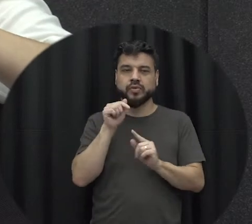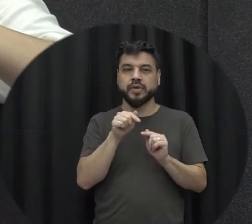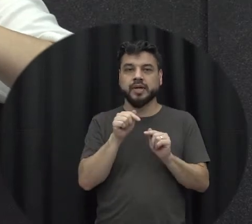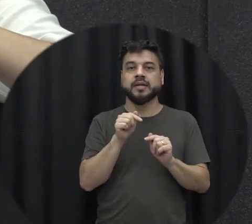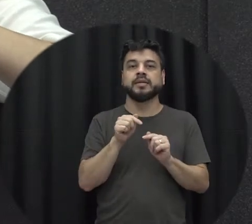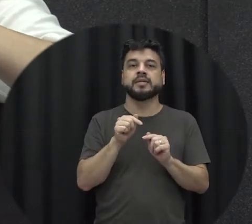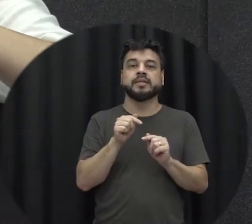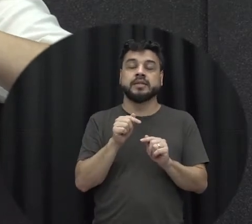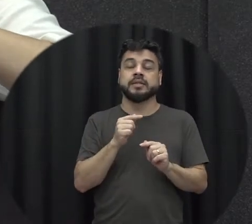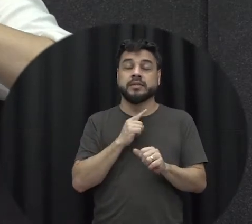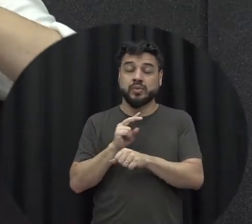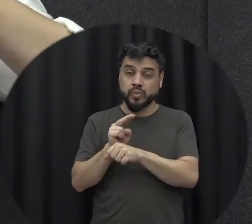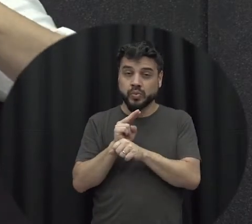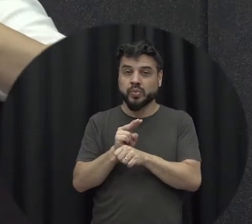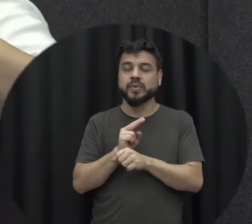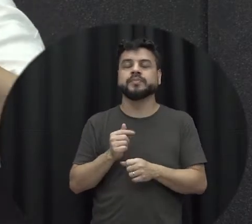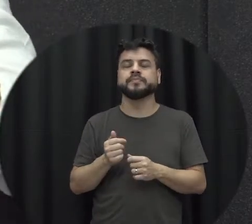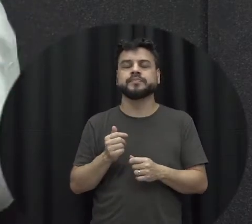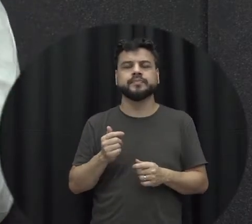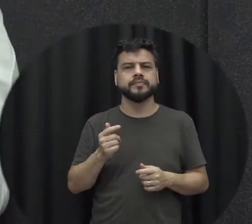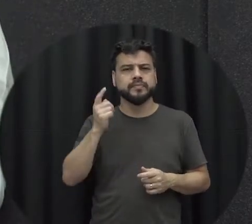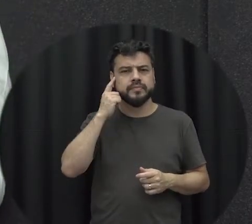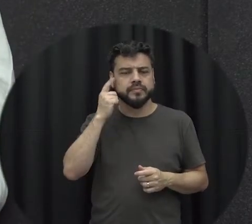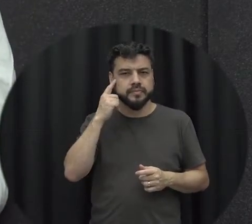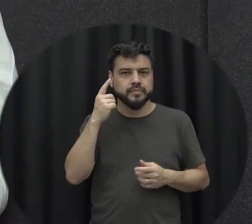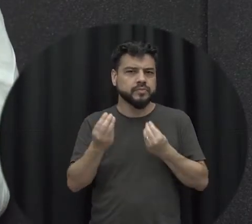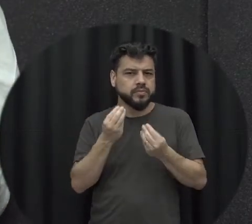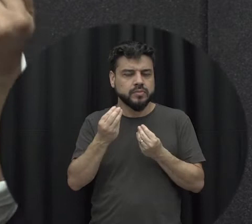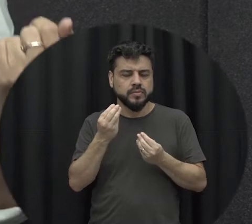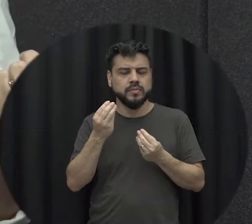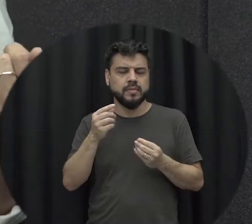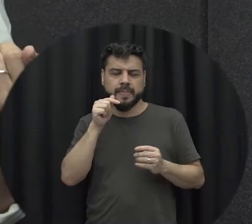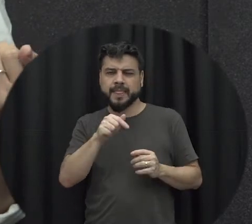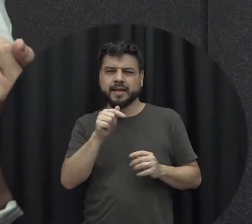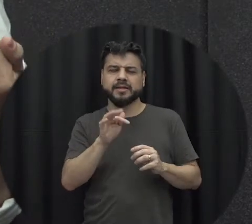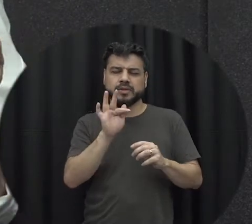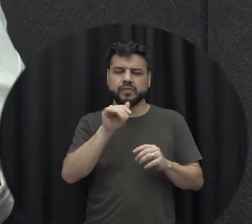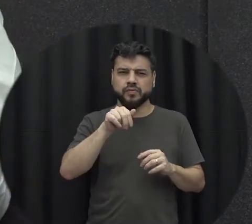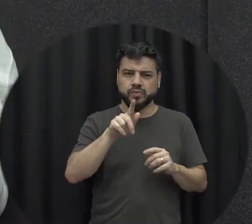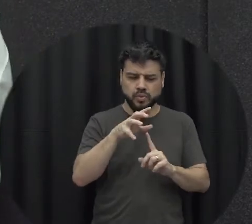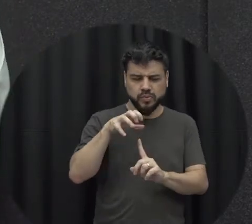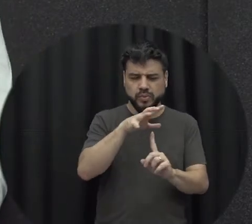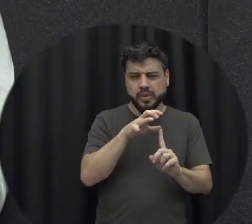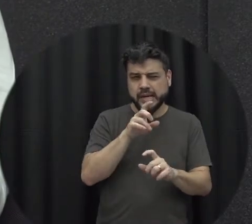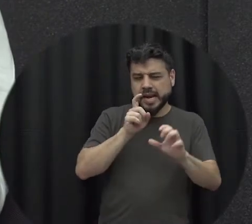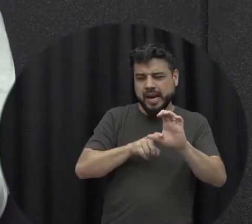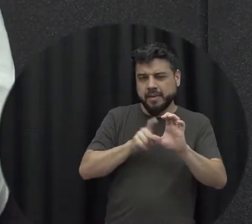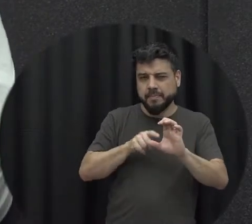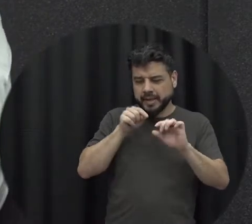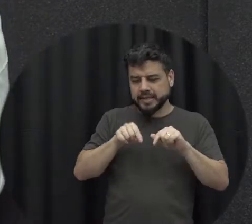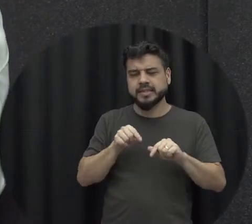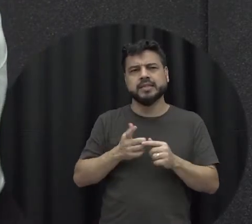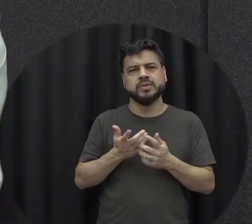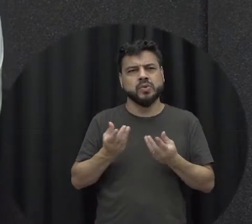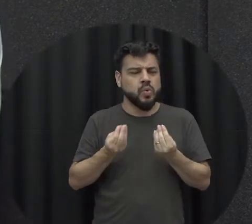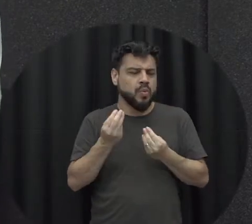já acontecia. E aí que a gente foi estudar, então, será que esses fungos, que são totalmente dependentes, não são eles que estão